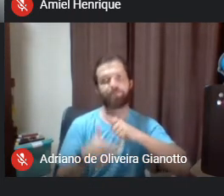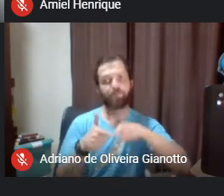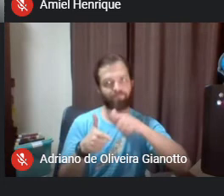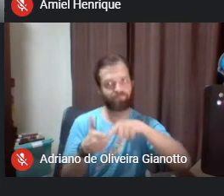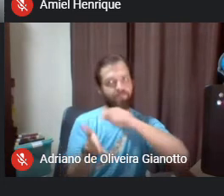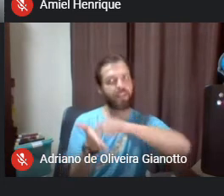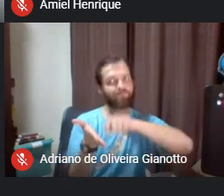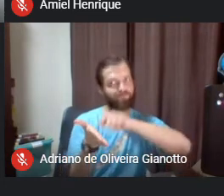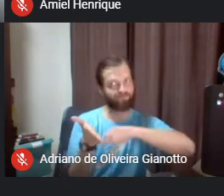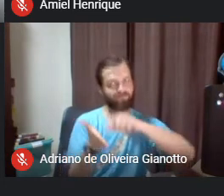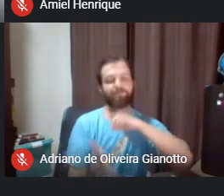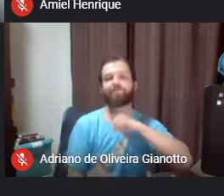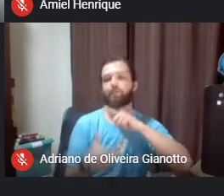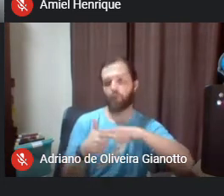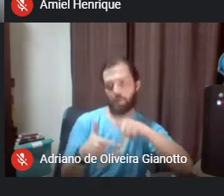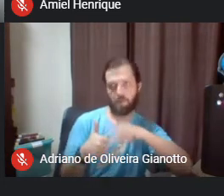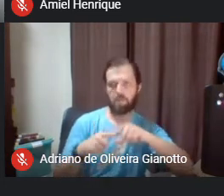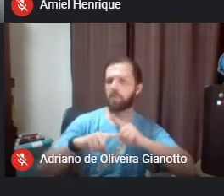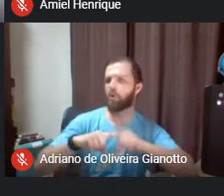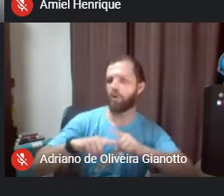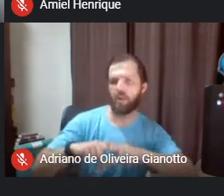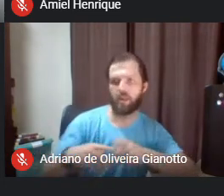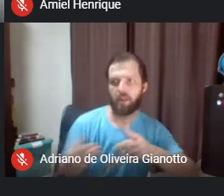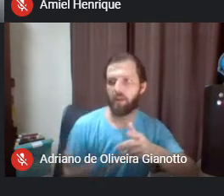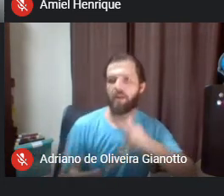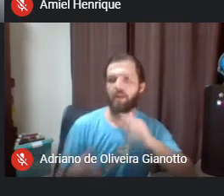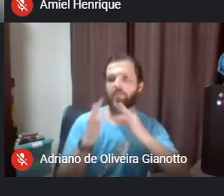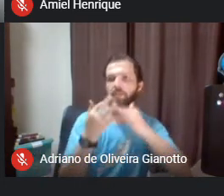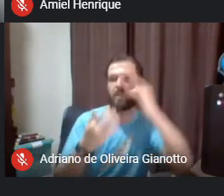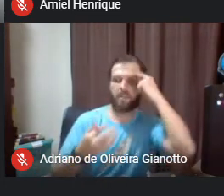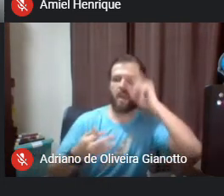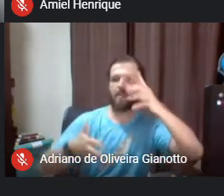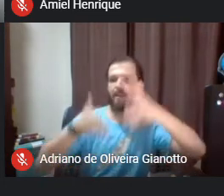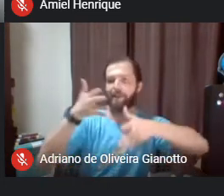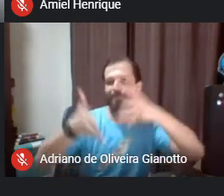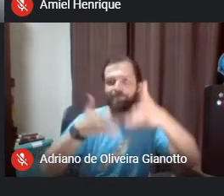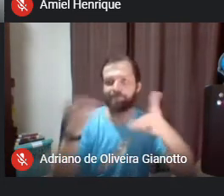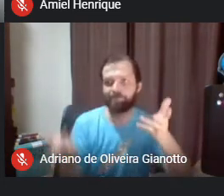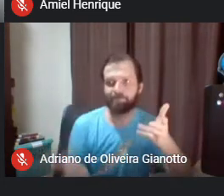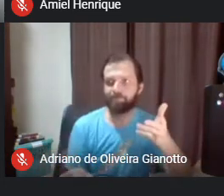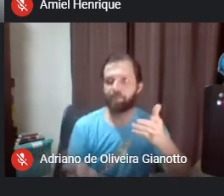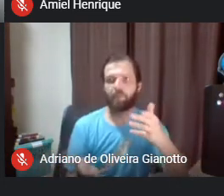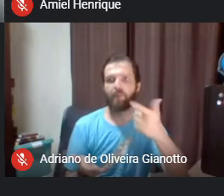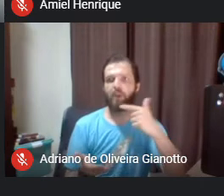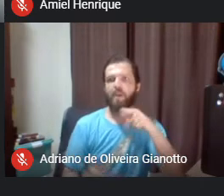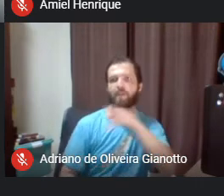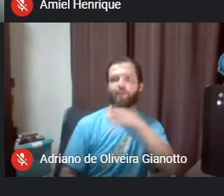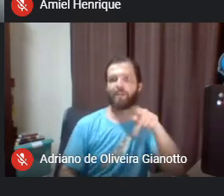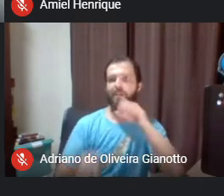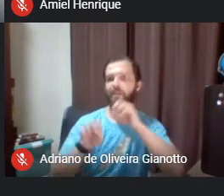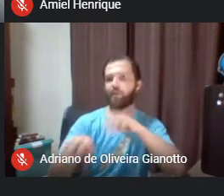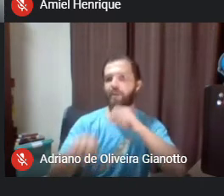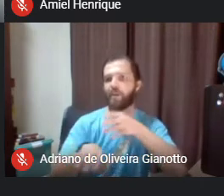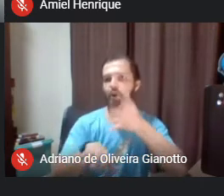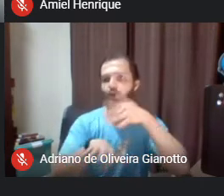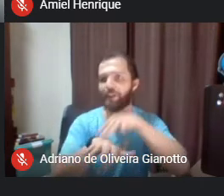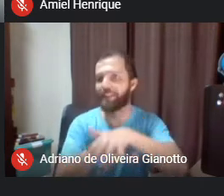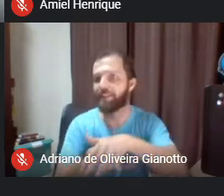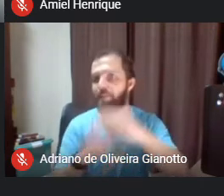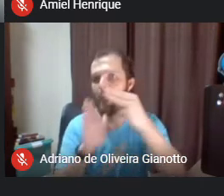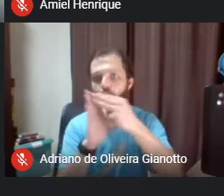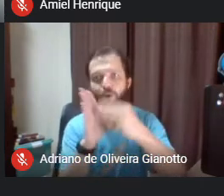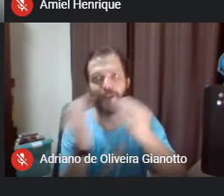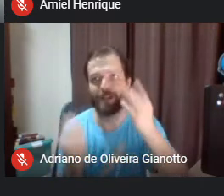Vocês viram? Os surdos têm problema na escrita. Porque, assim, eles pensam em língua de